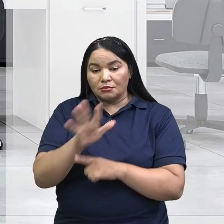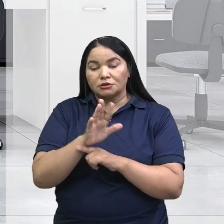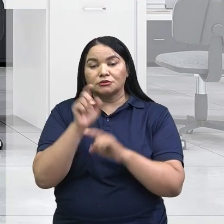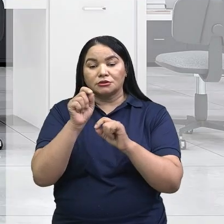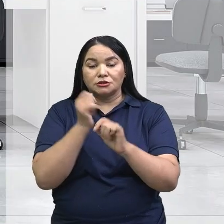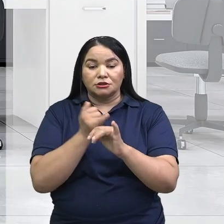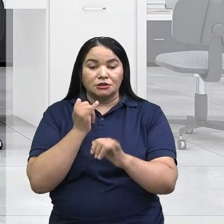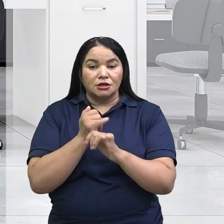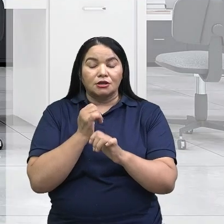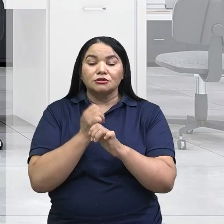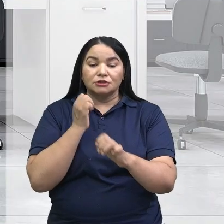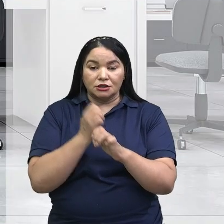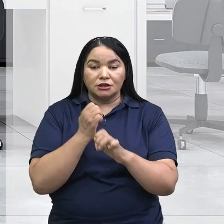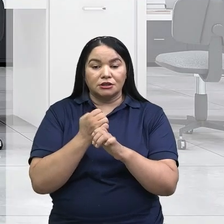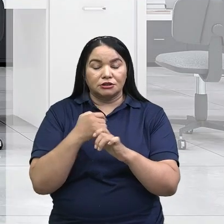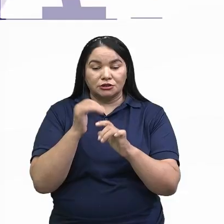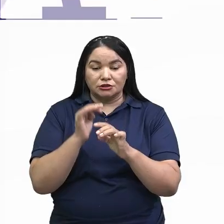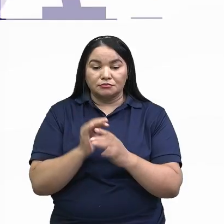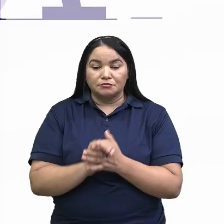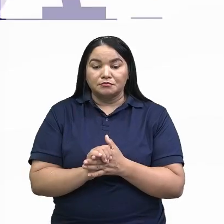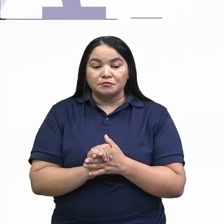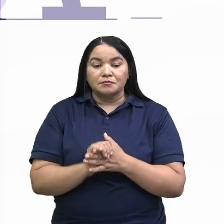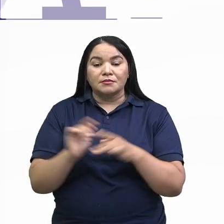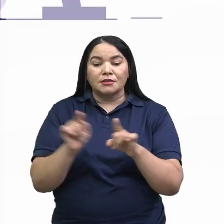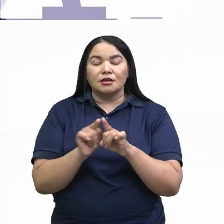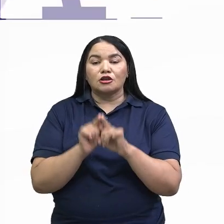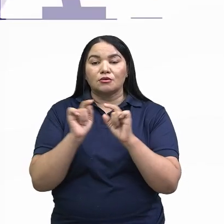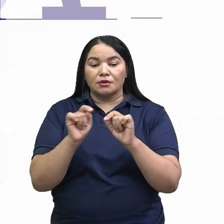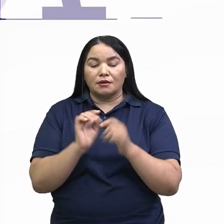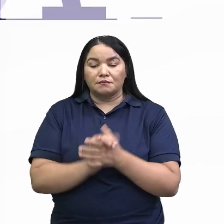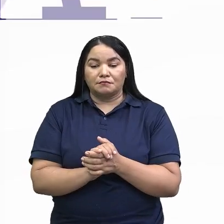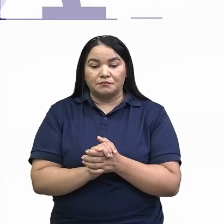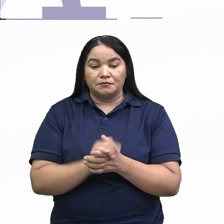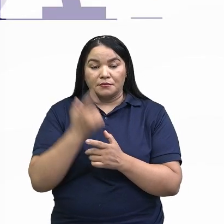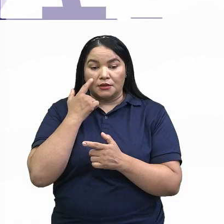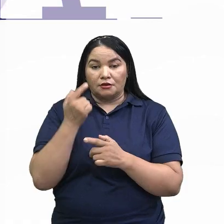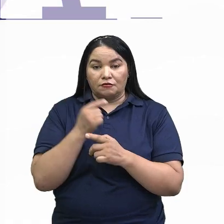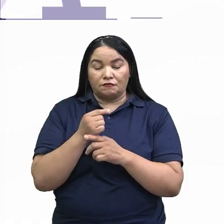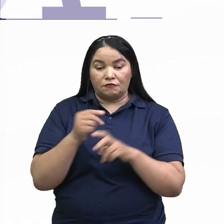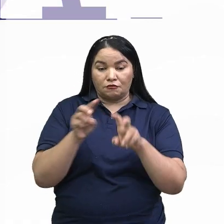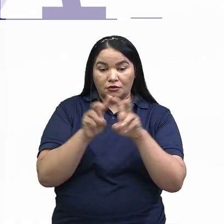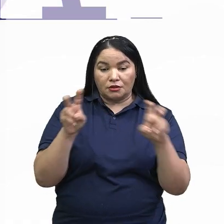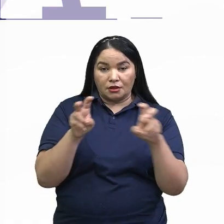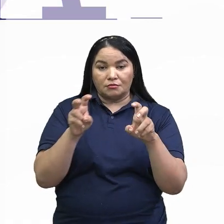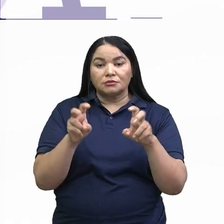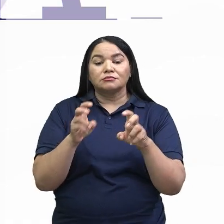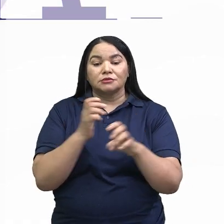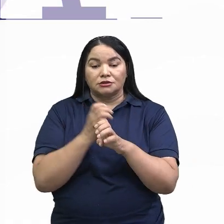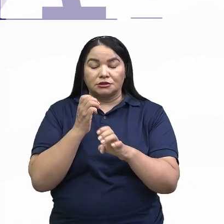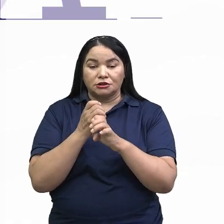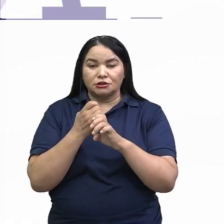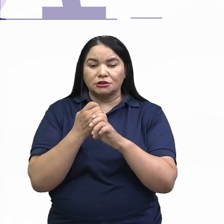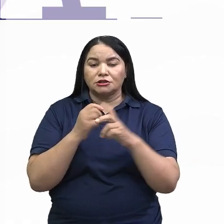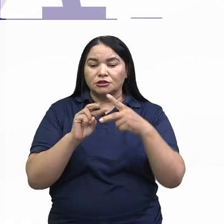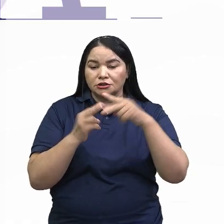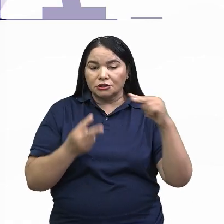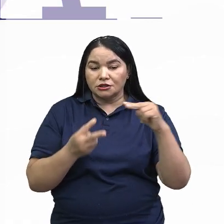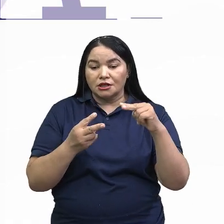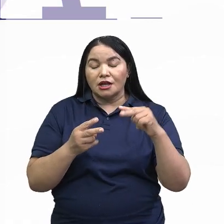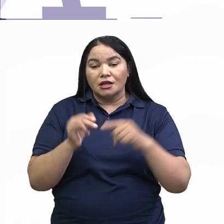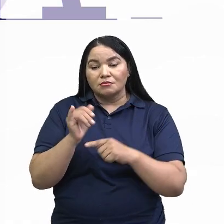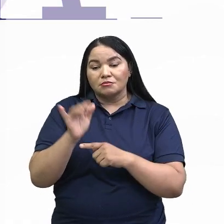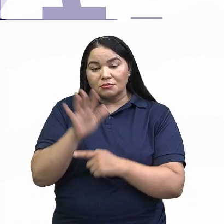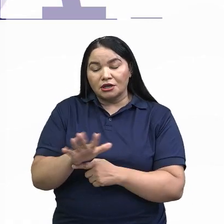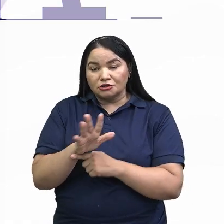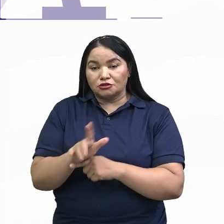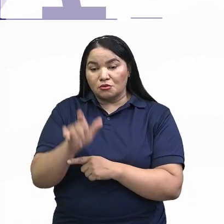genética. Olha só, então aí na nossa outra imagem você observa aí que a engenharia genética, né, a gente tem aí essa imagem de uma